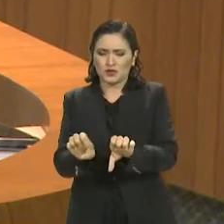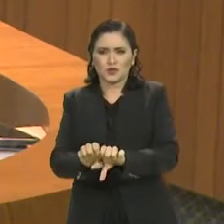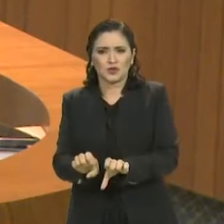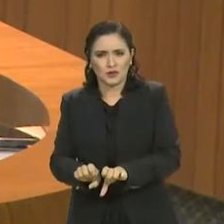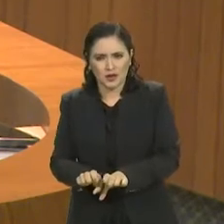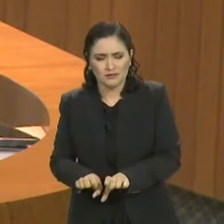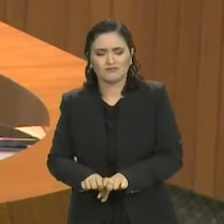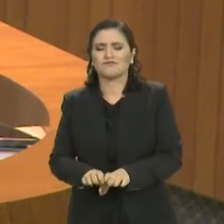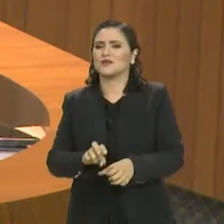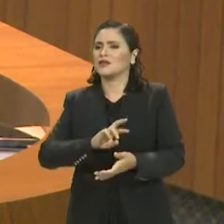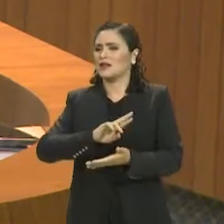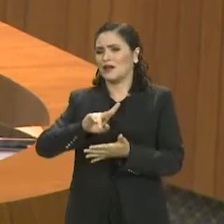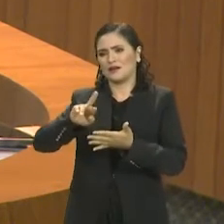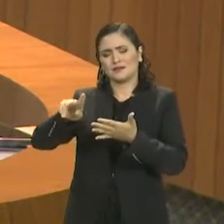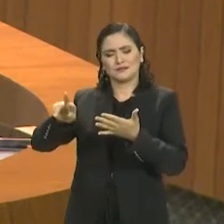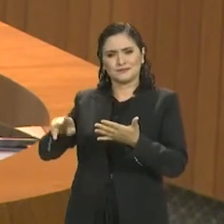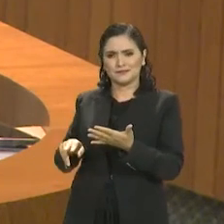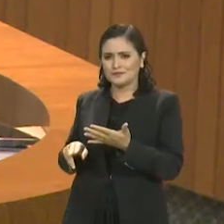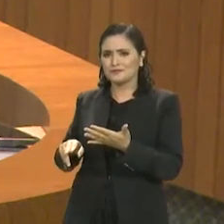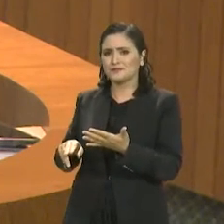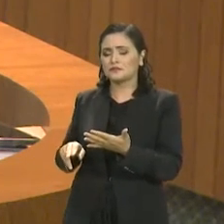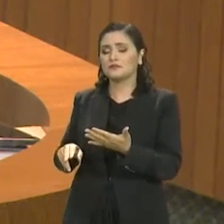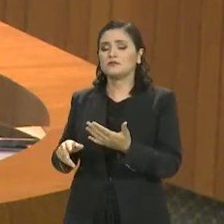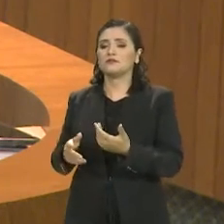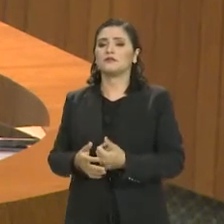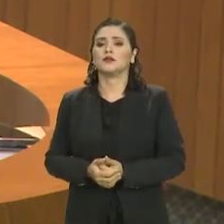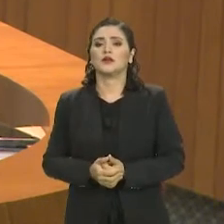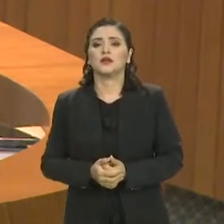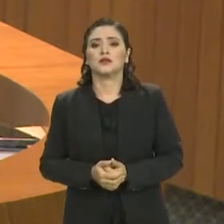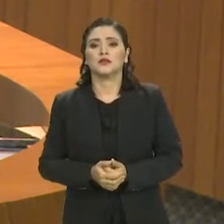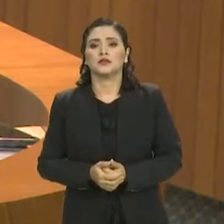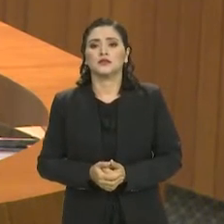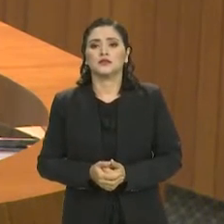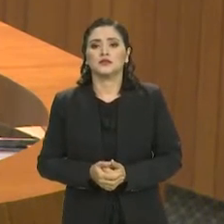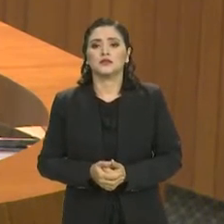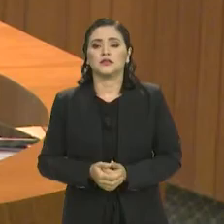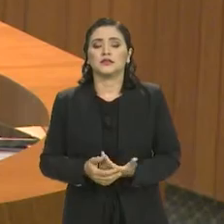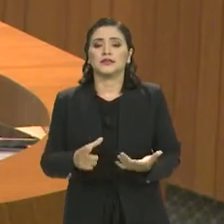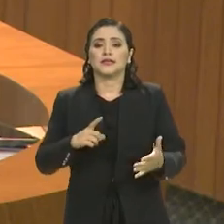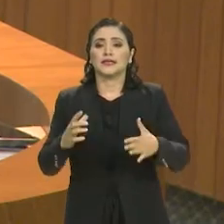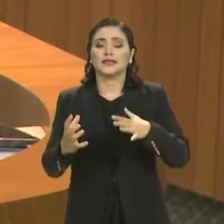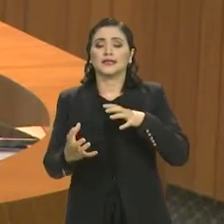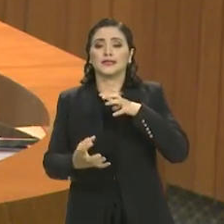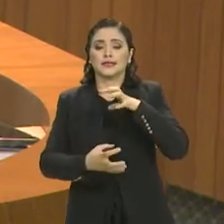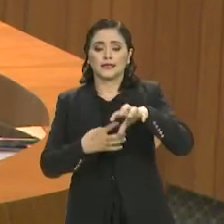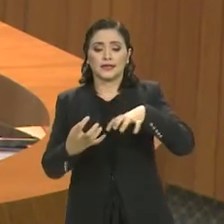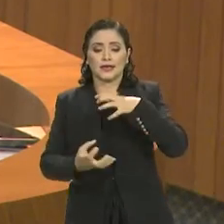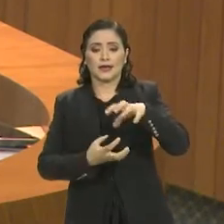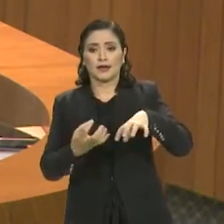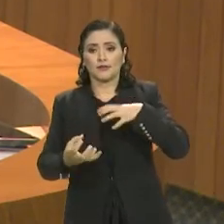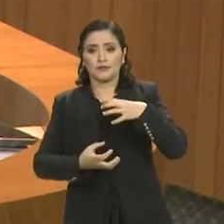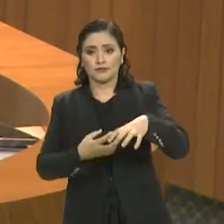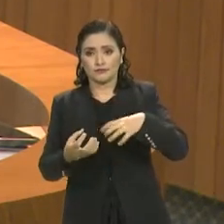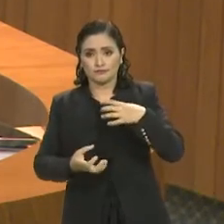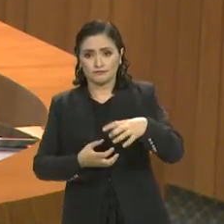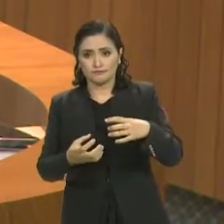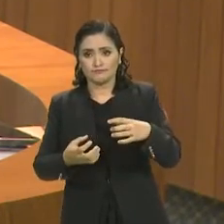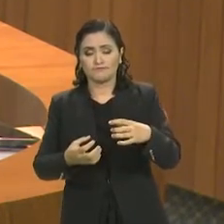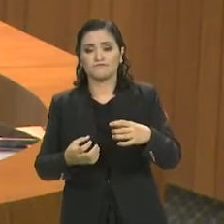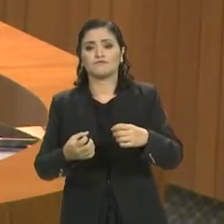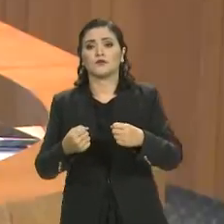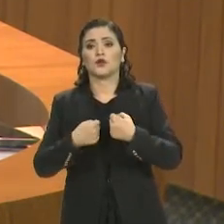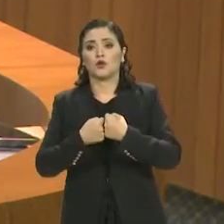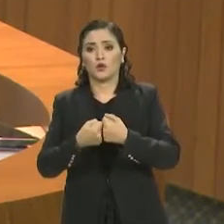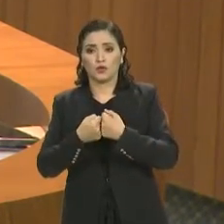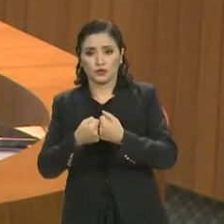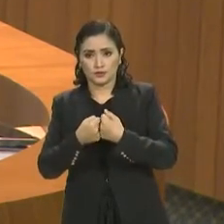do aceitável, na verdade, já ultrapassou. A gente vive uma greve de rodoviários, apenas 60% da frota está rodando em